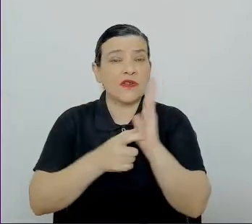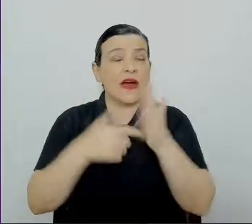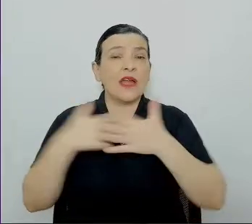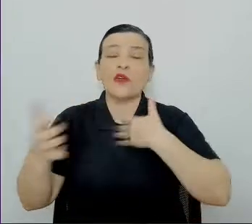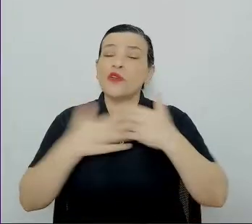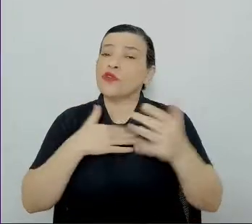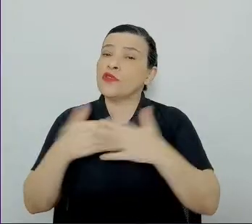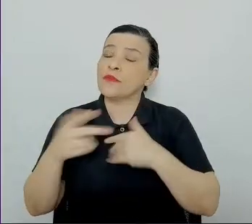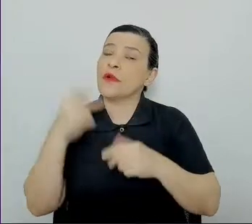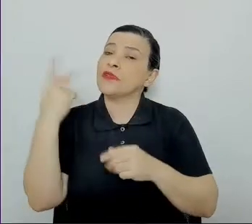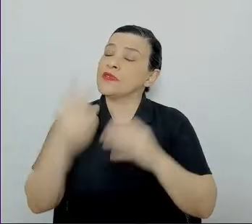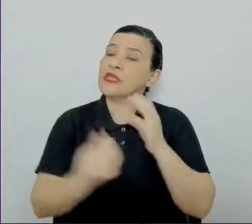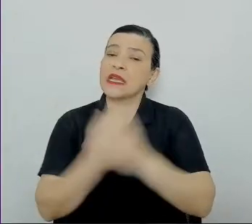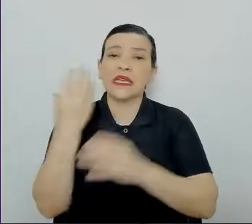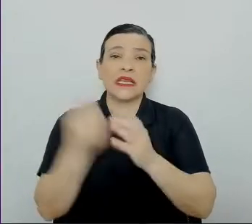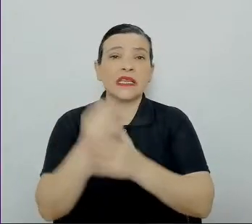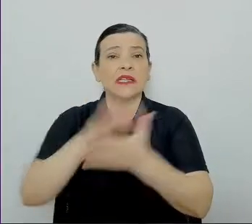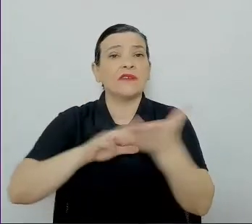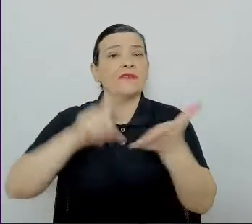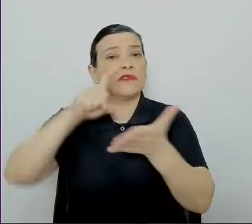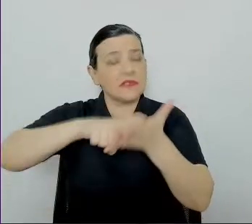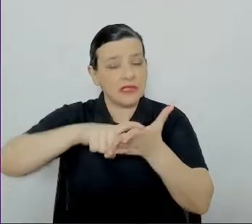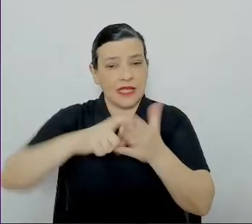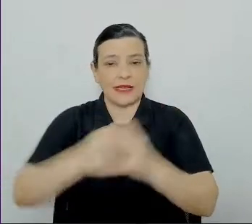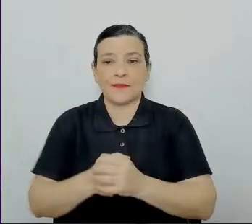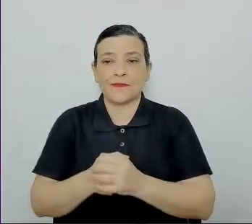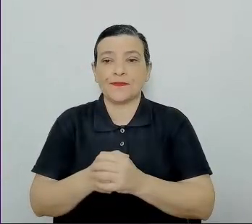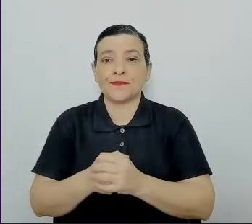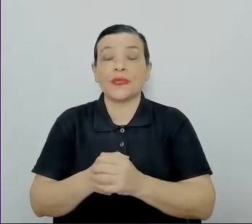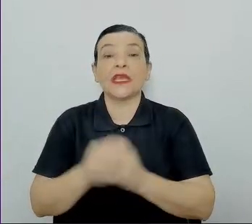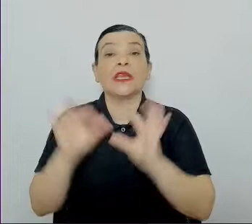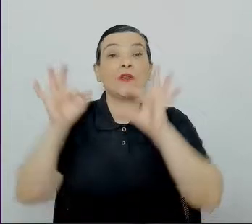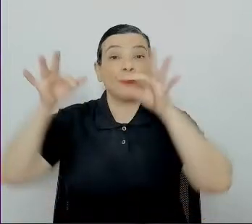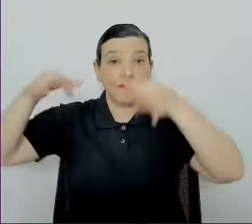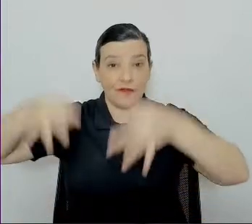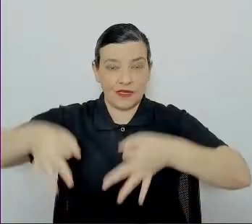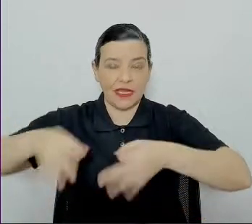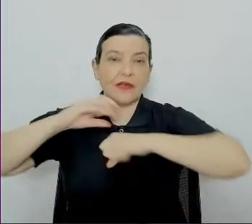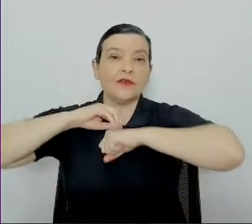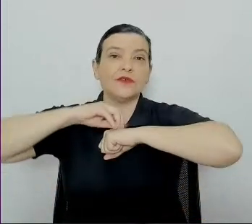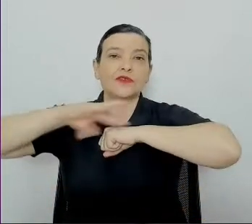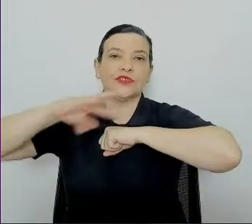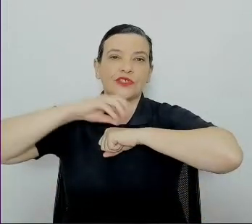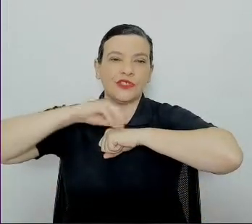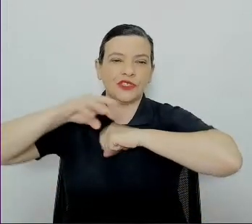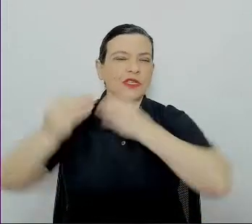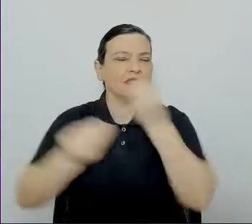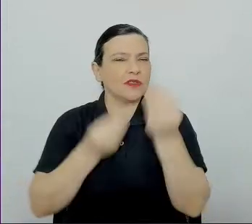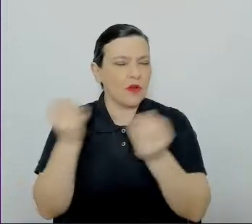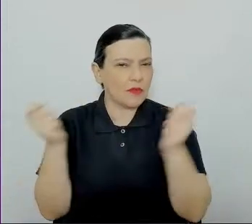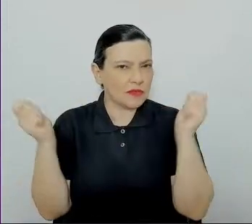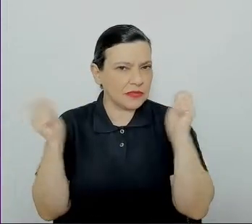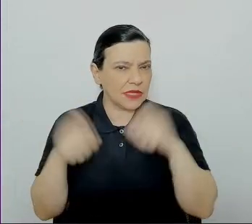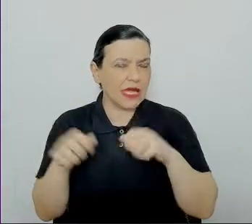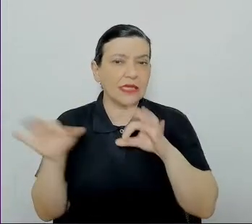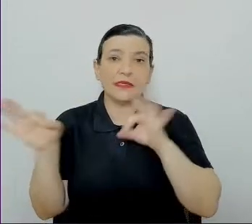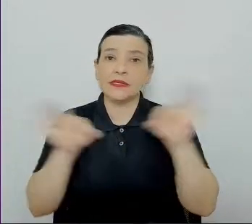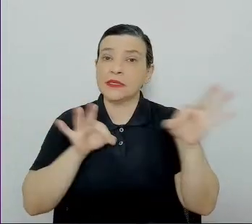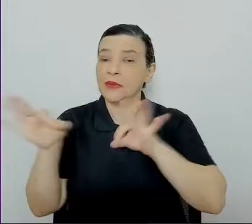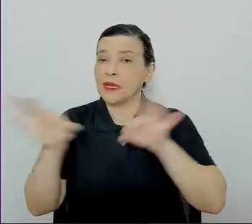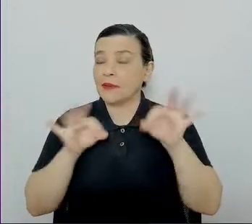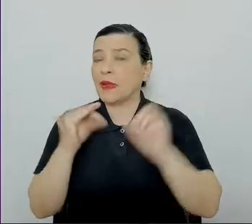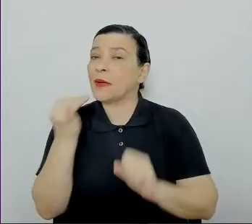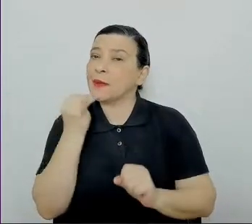está criando funcionalidades, você tem que saber medir elas. E no final, eu vou dar algumas dicas de como você pode se preparar para evitar criar